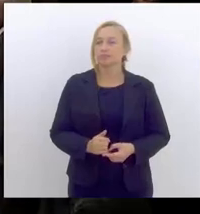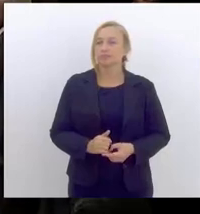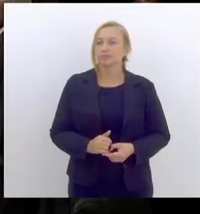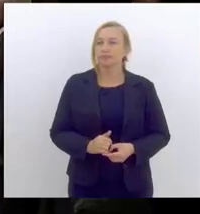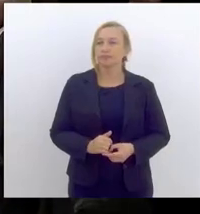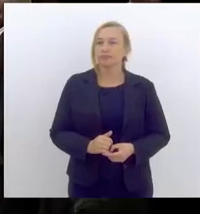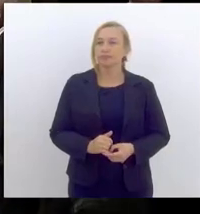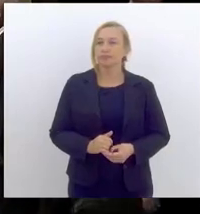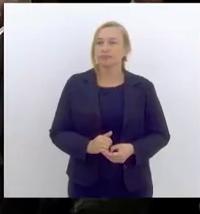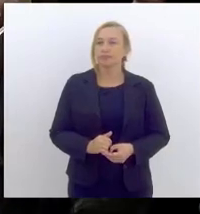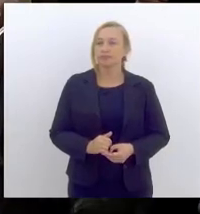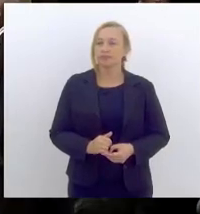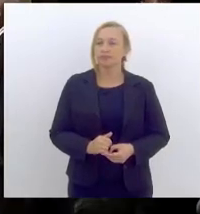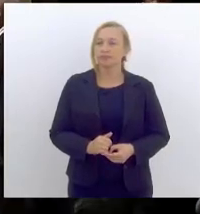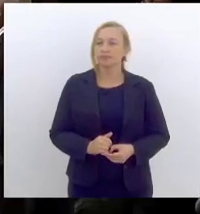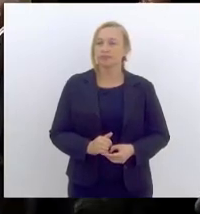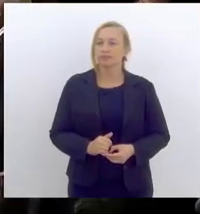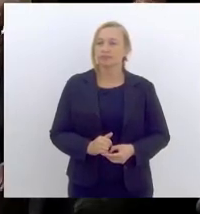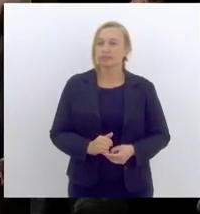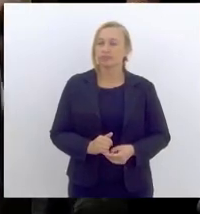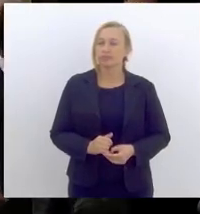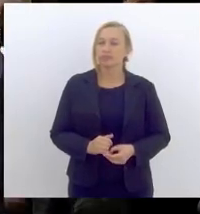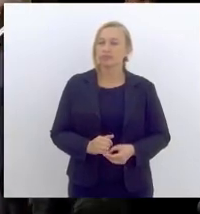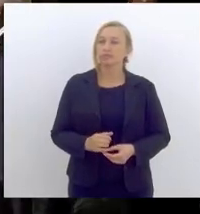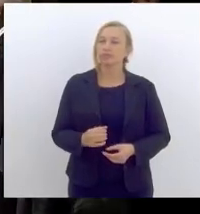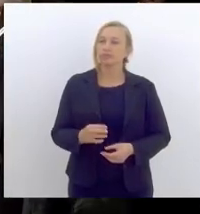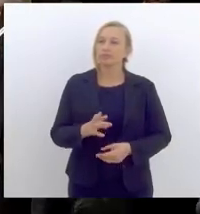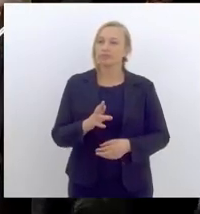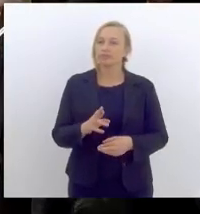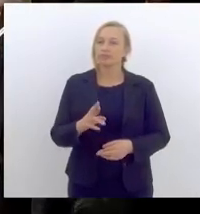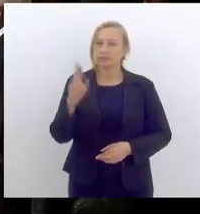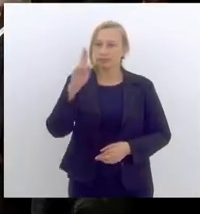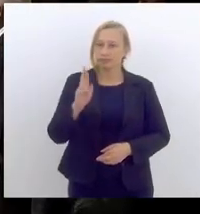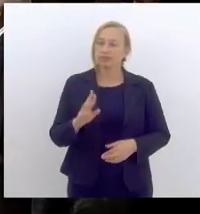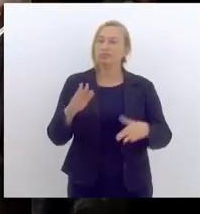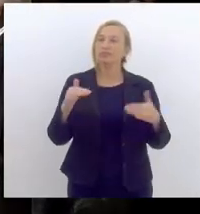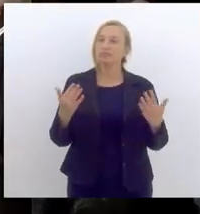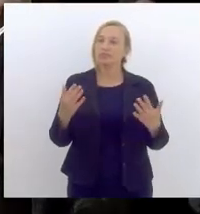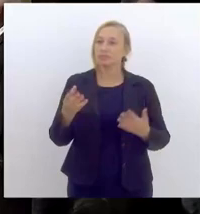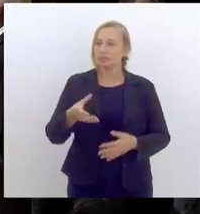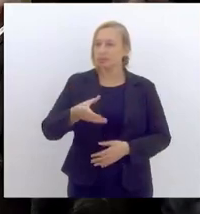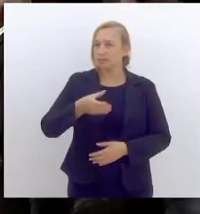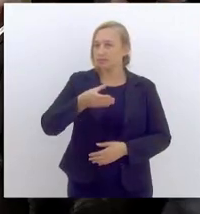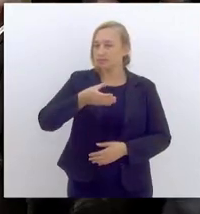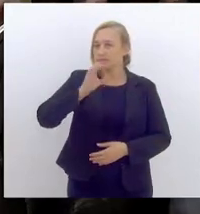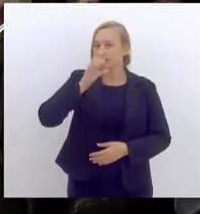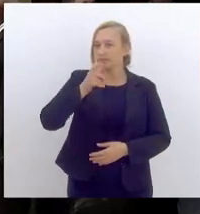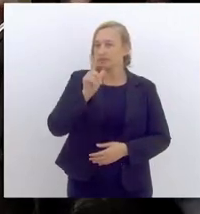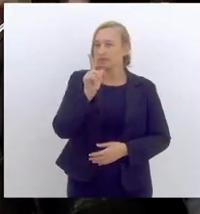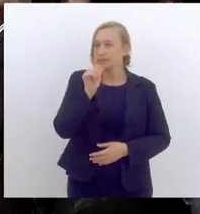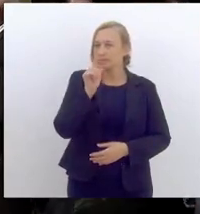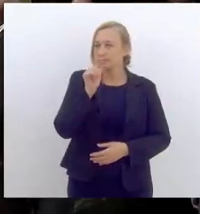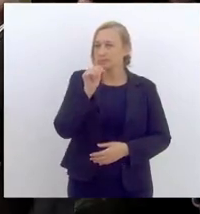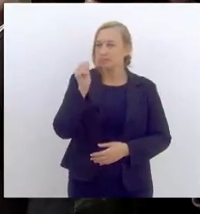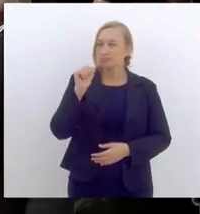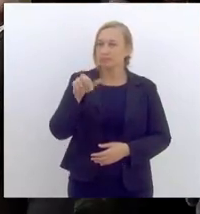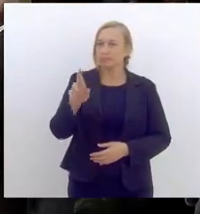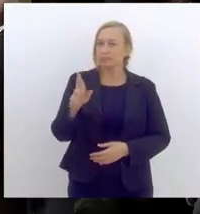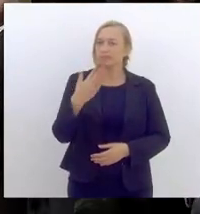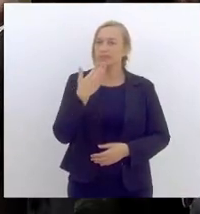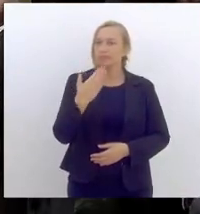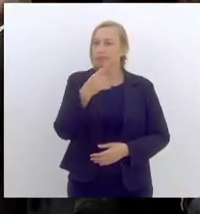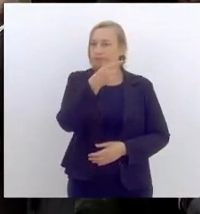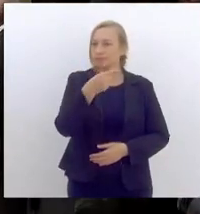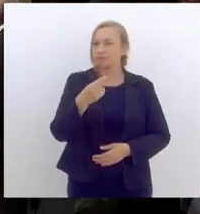Cheio de fundamento, sensatez e razão. Copo d'água. Copo d'água, o deputado Bacelar pede um copo d'água.